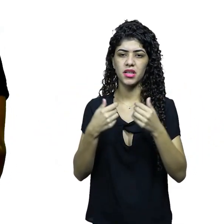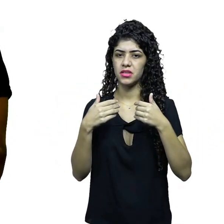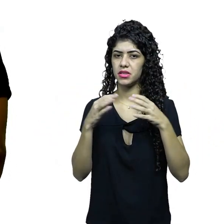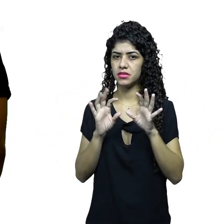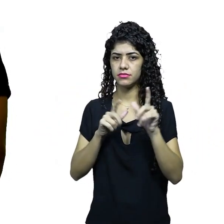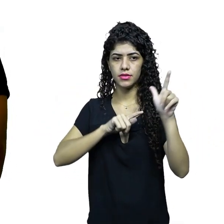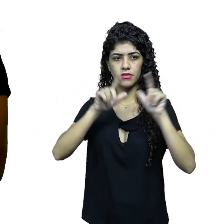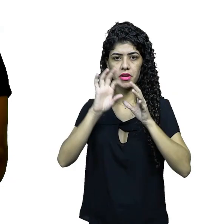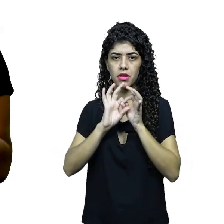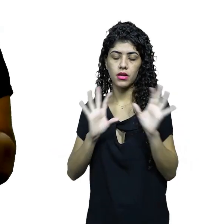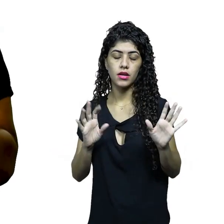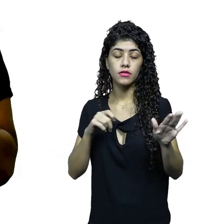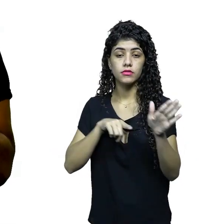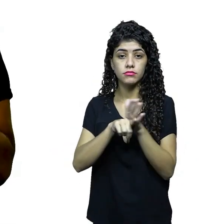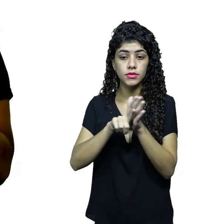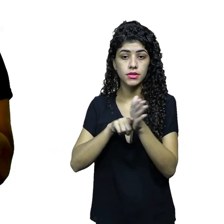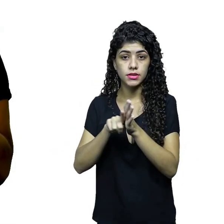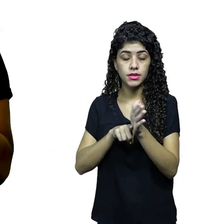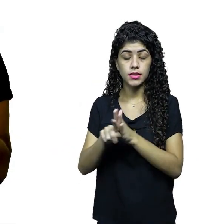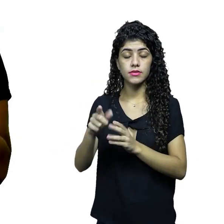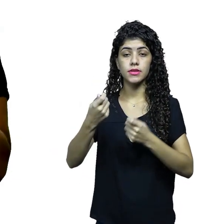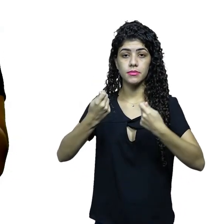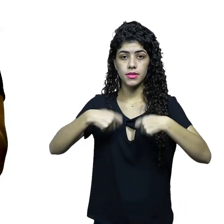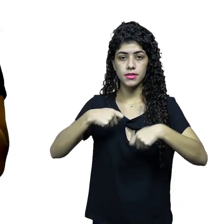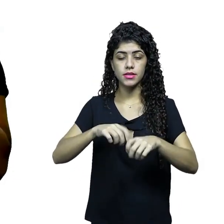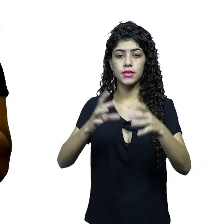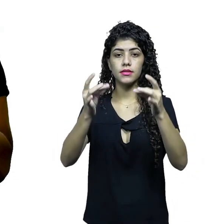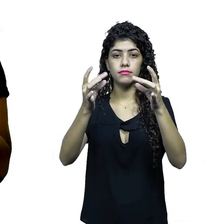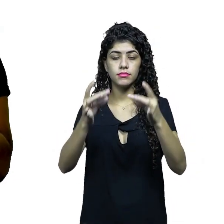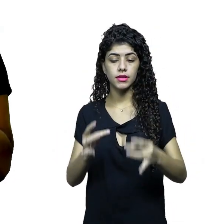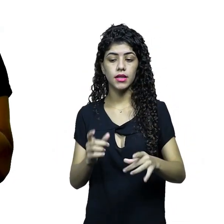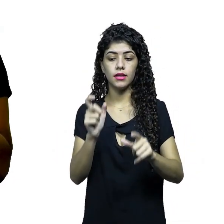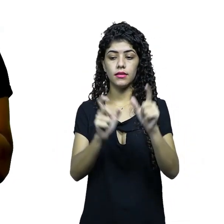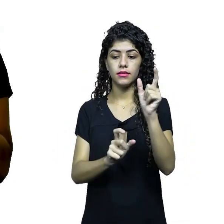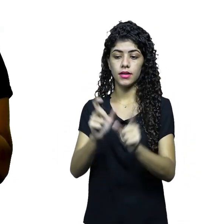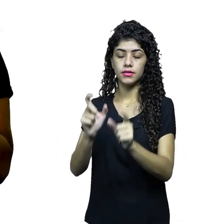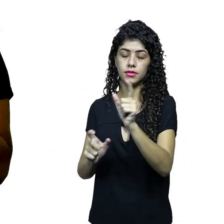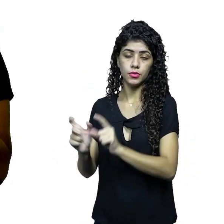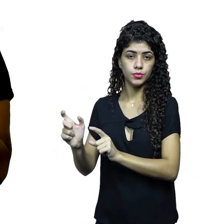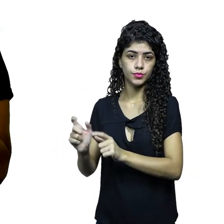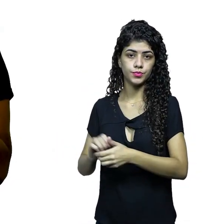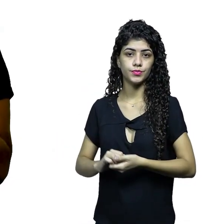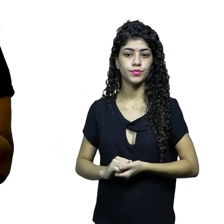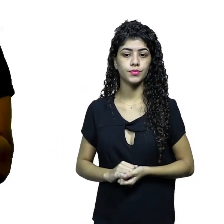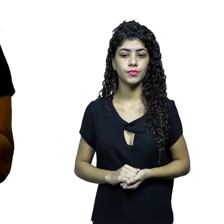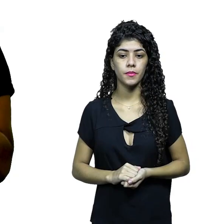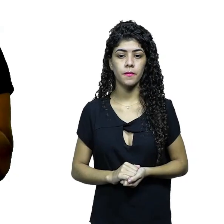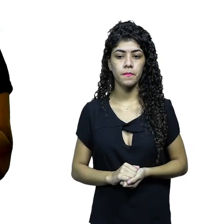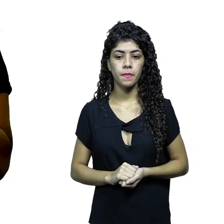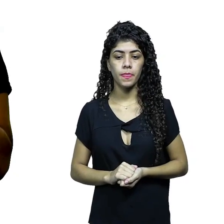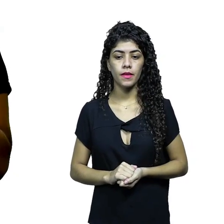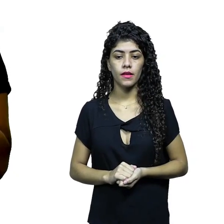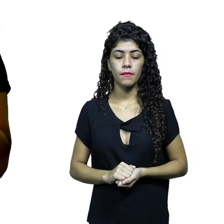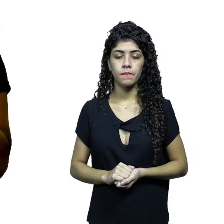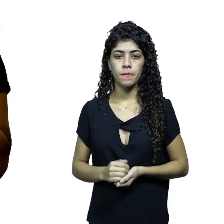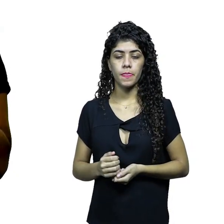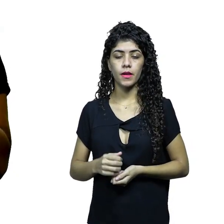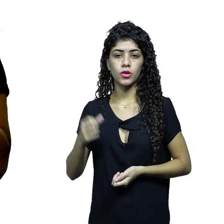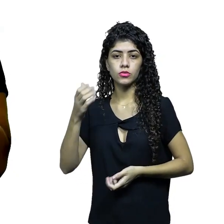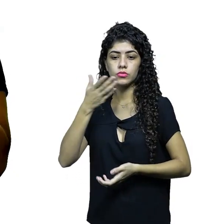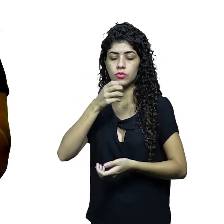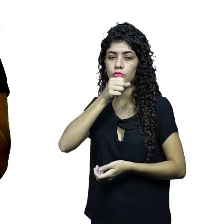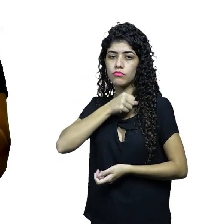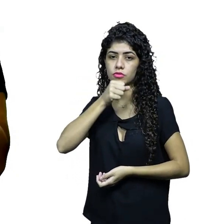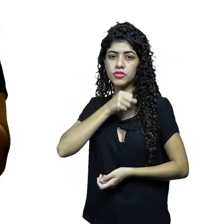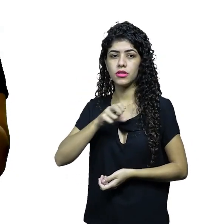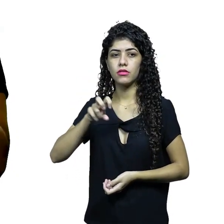vai poder fazer essa pesquisa e na sua previsão de receitas você vai poder detalhar cada um desses segmentos. Desde o